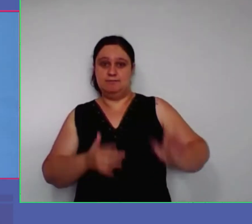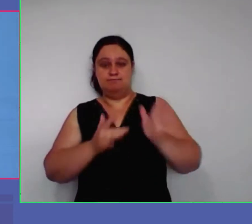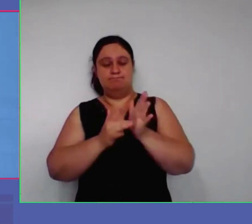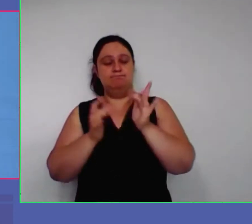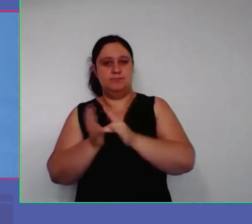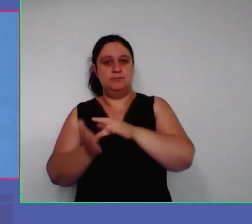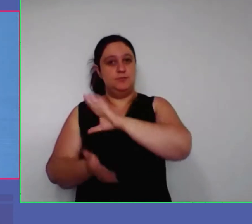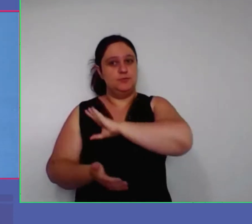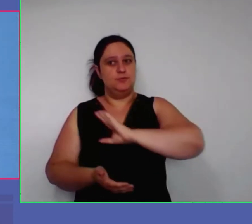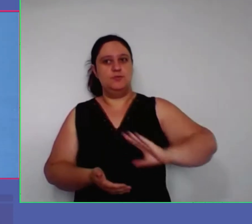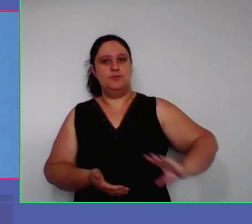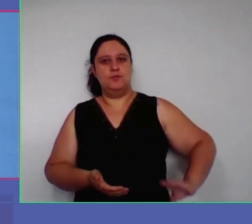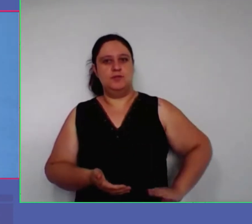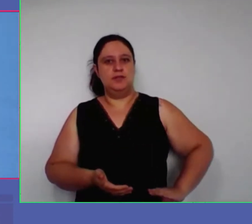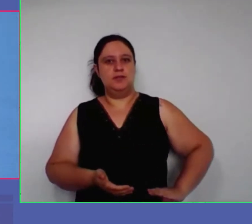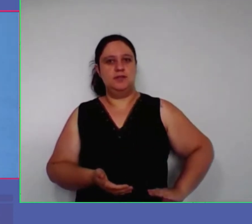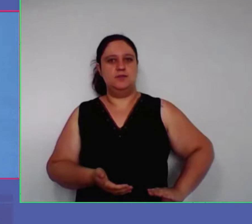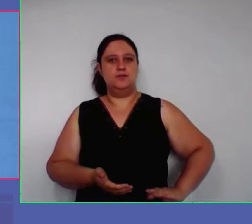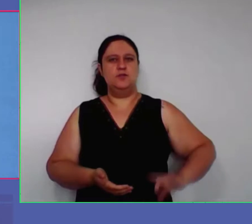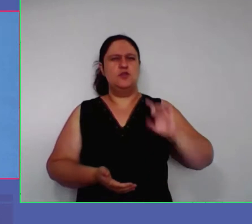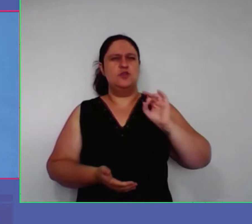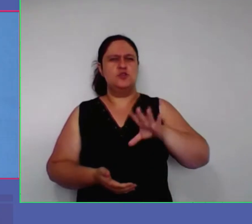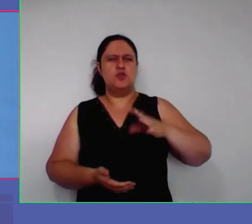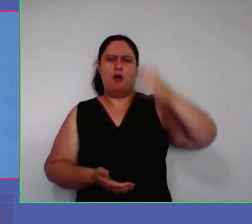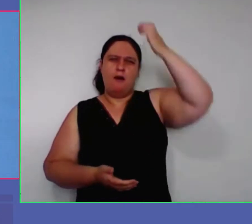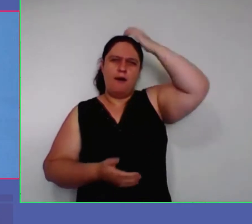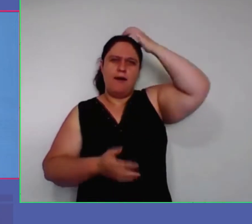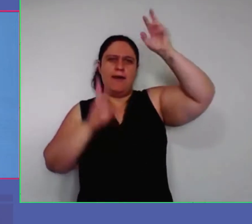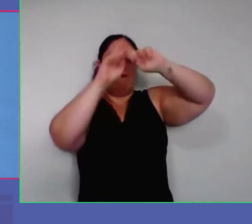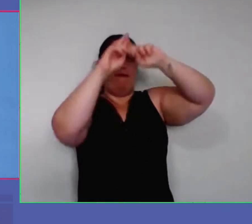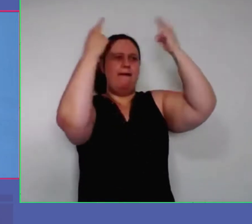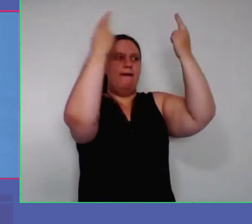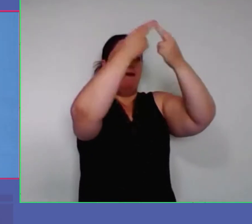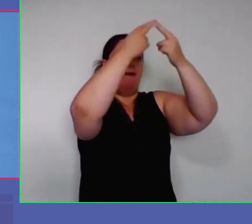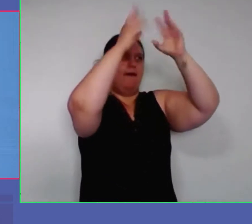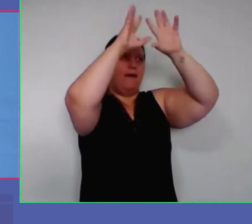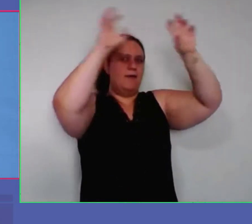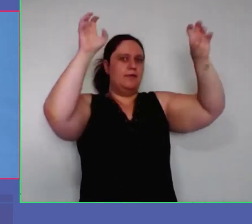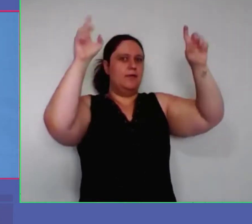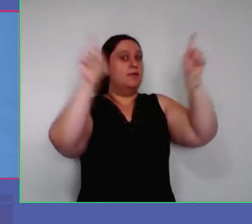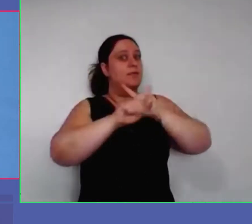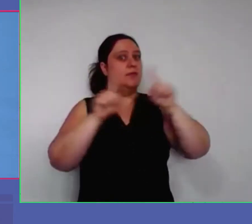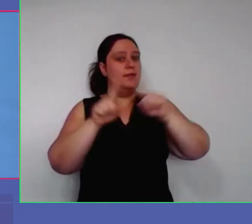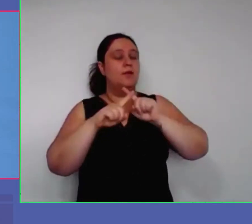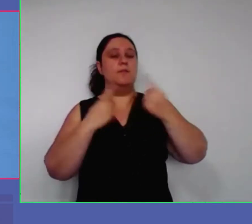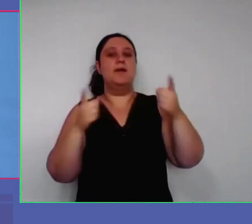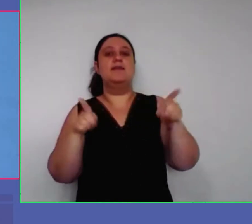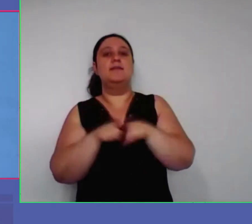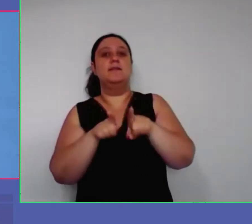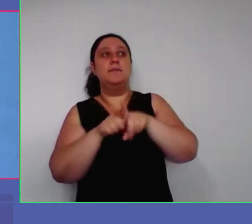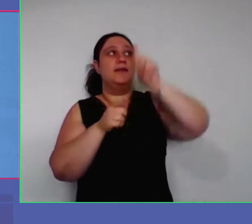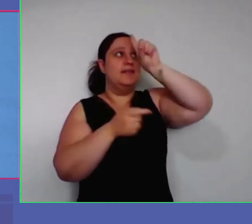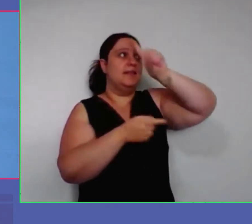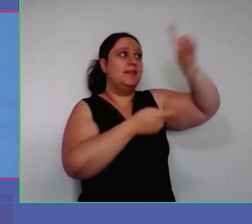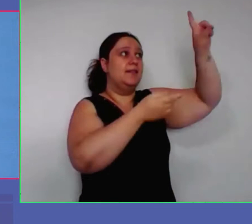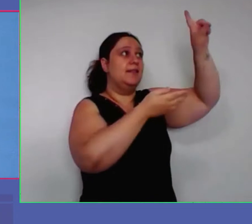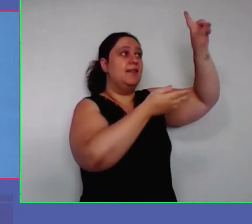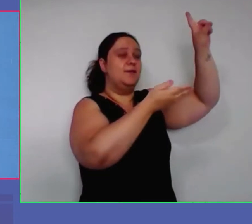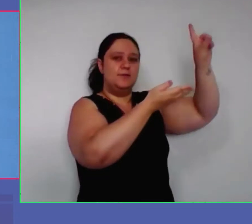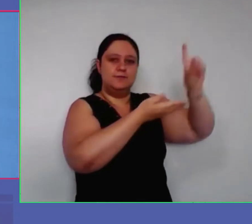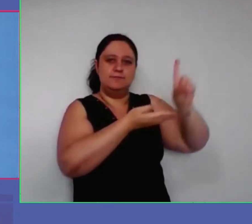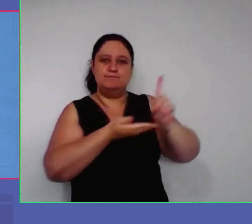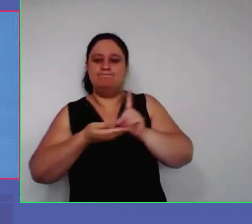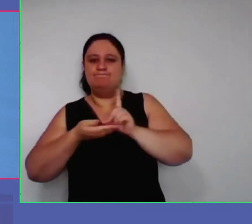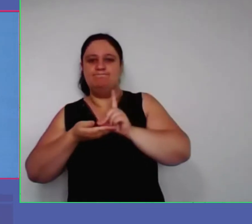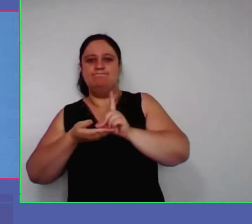só veio para ser o Rei do reino dos céus, mas Ele trouxe Deus para os homens. E Ele trouxe